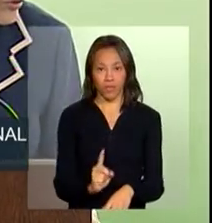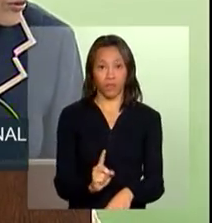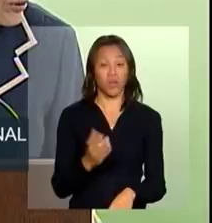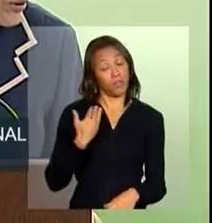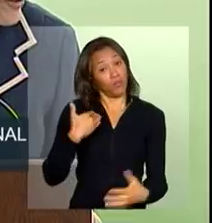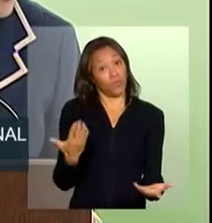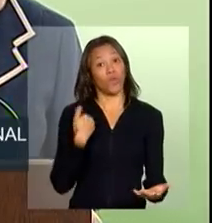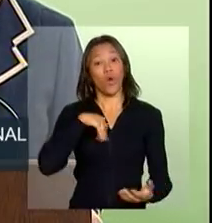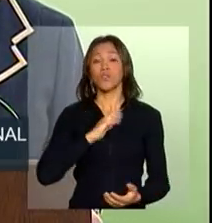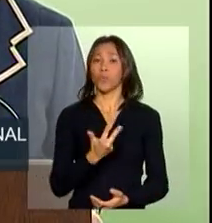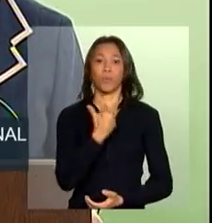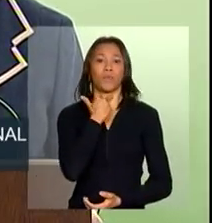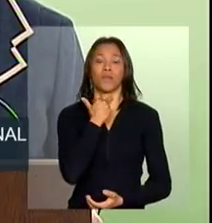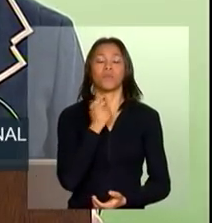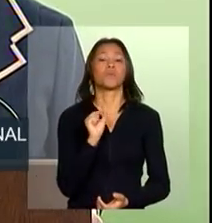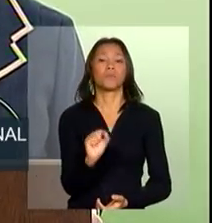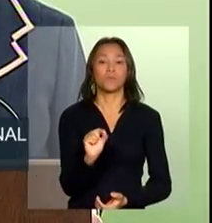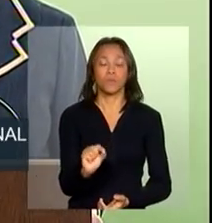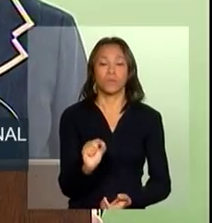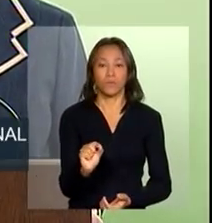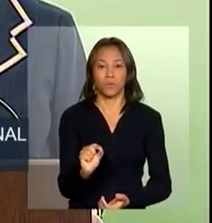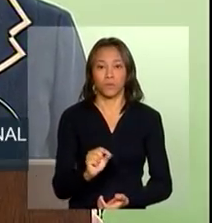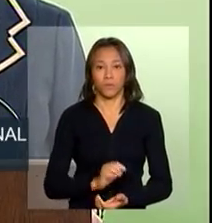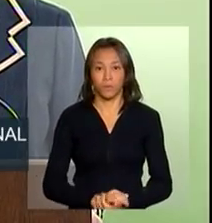podemos ficar